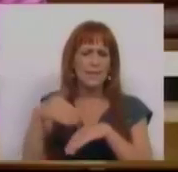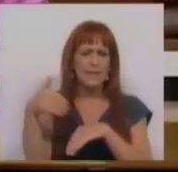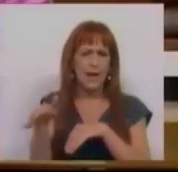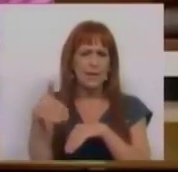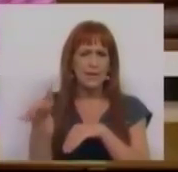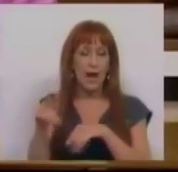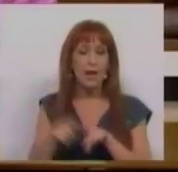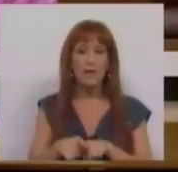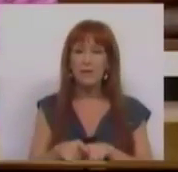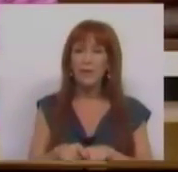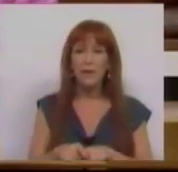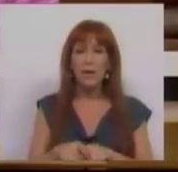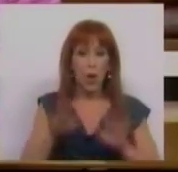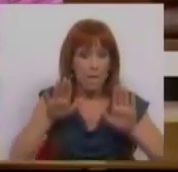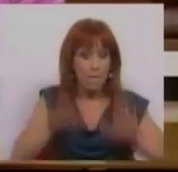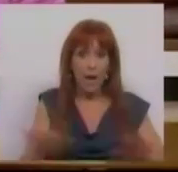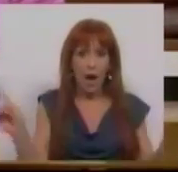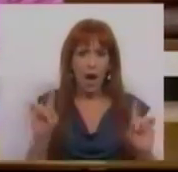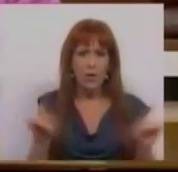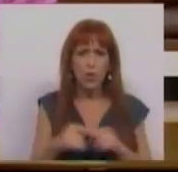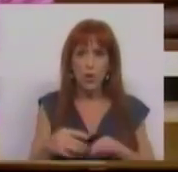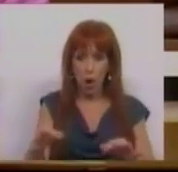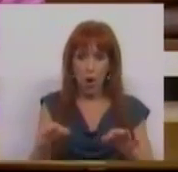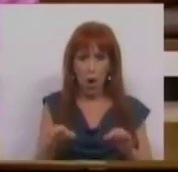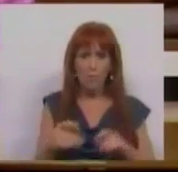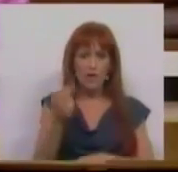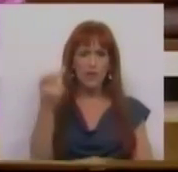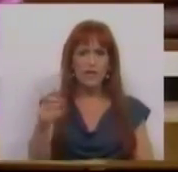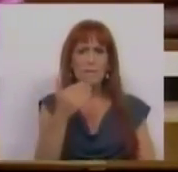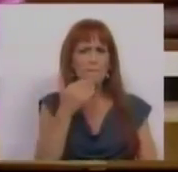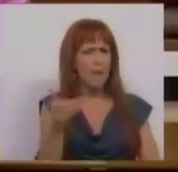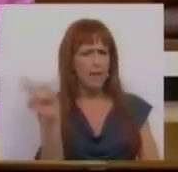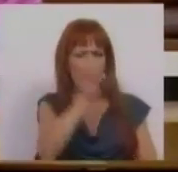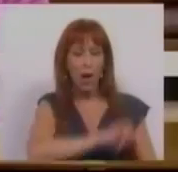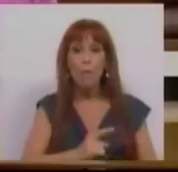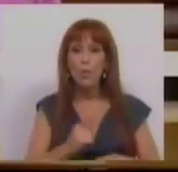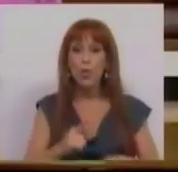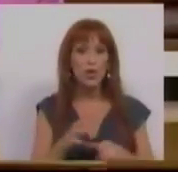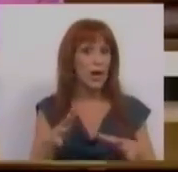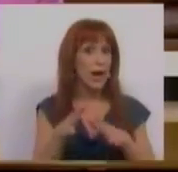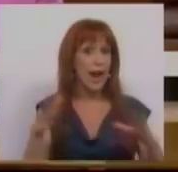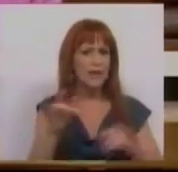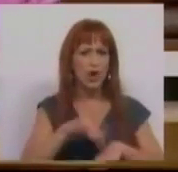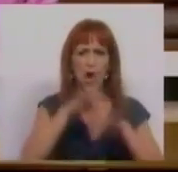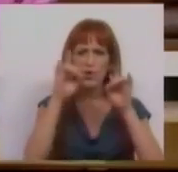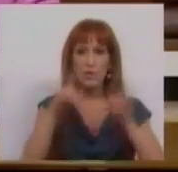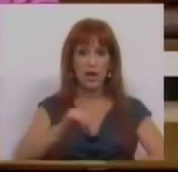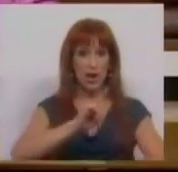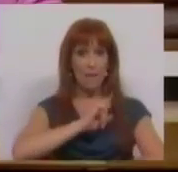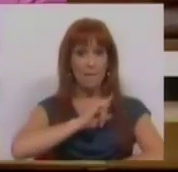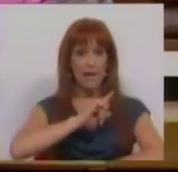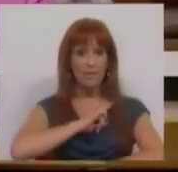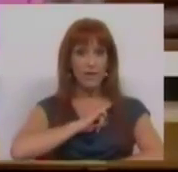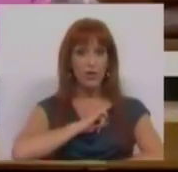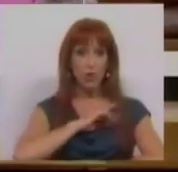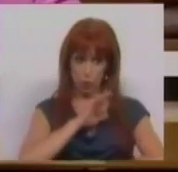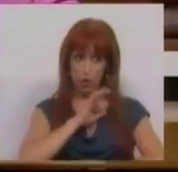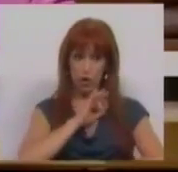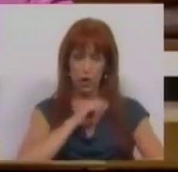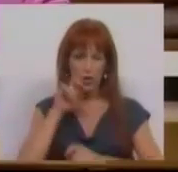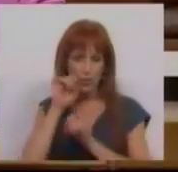saída. Não pôs um travão à antecipação das reformas, porque os grandes hospitais privados que o